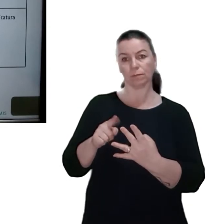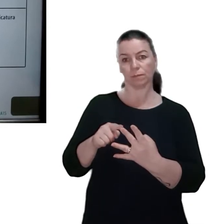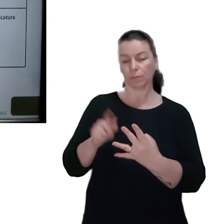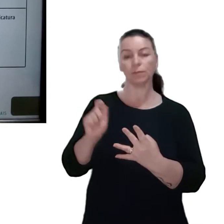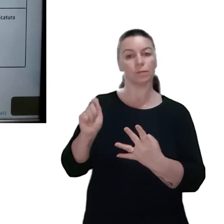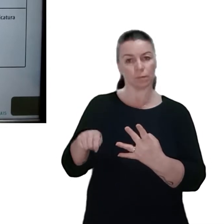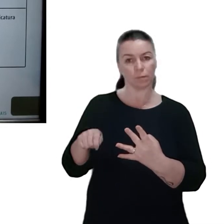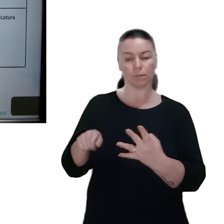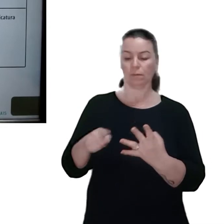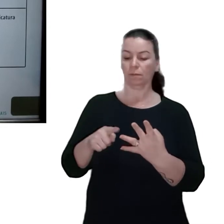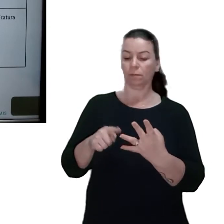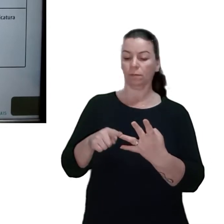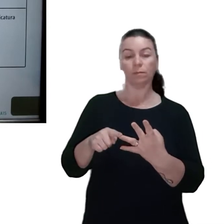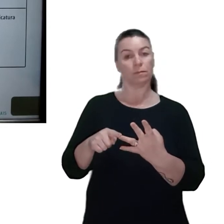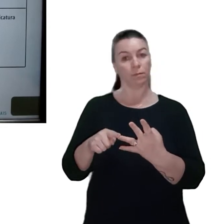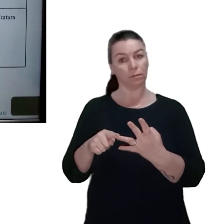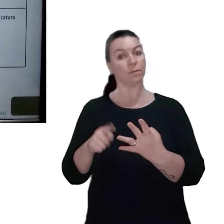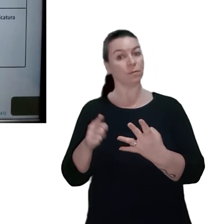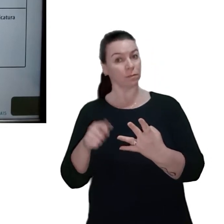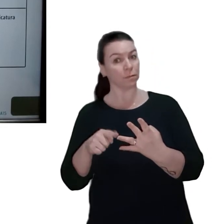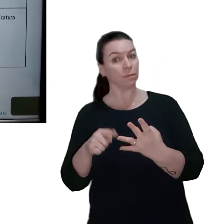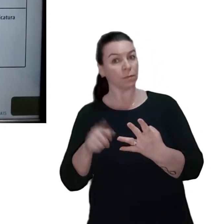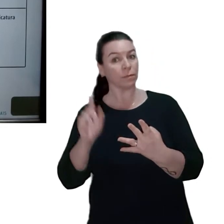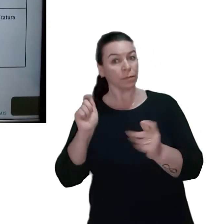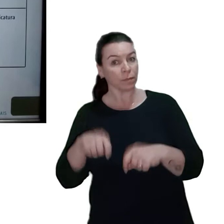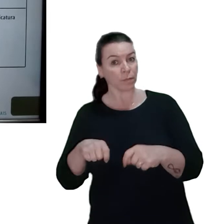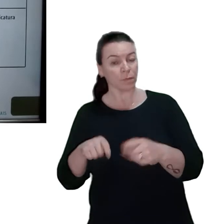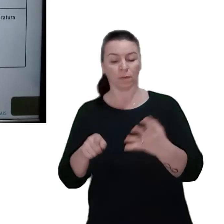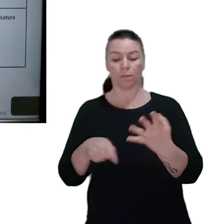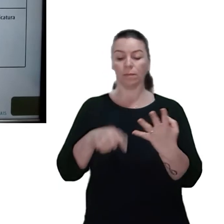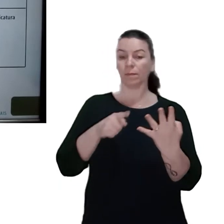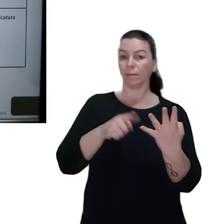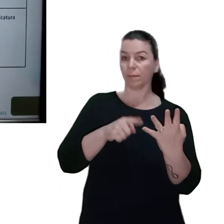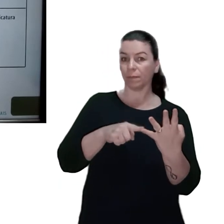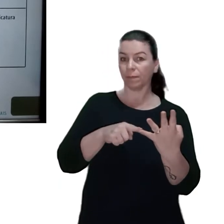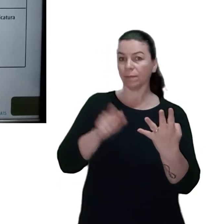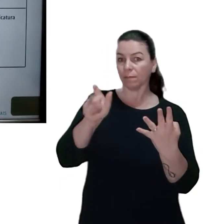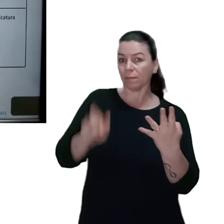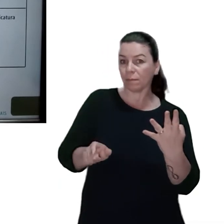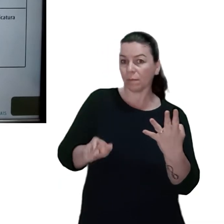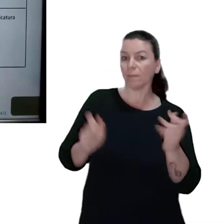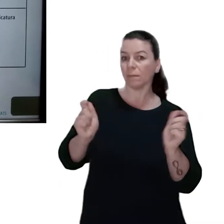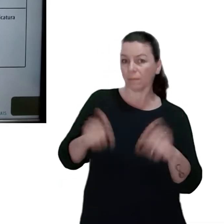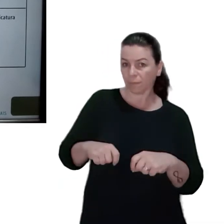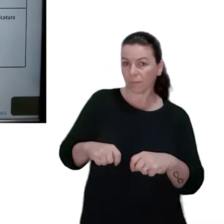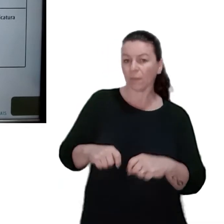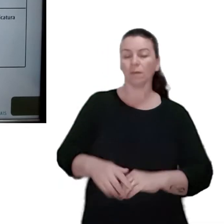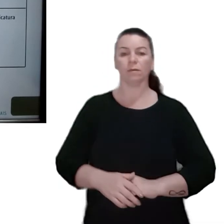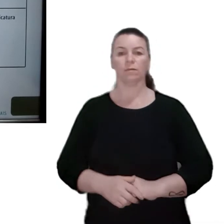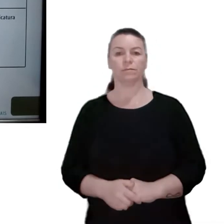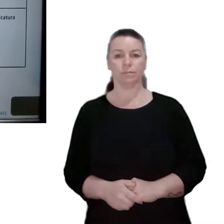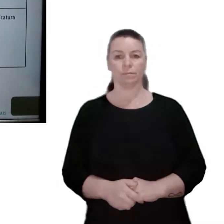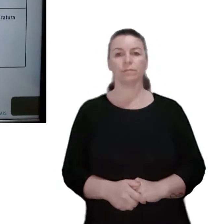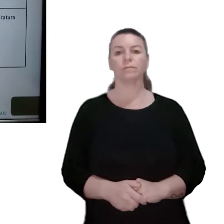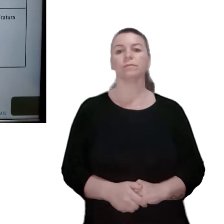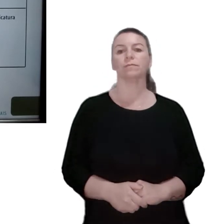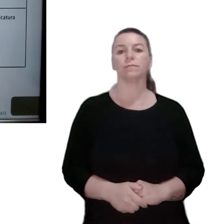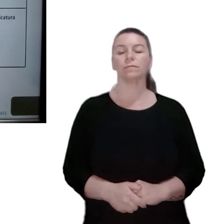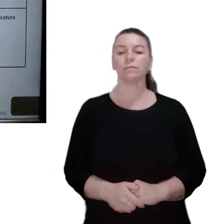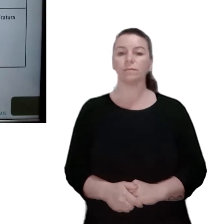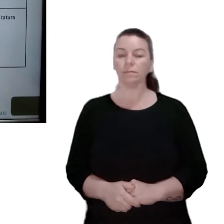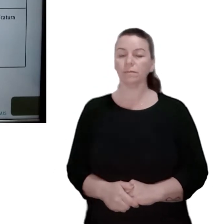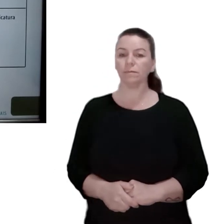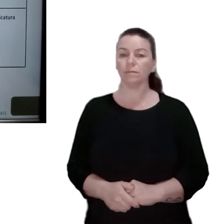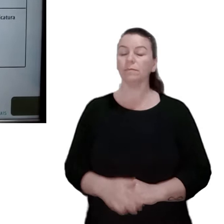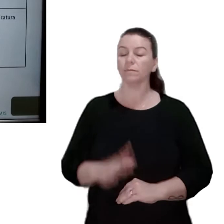a caricatura. Na terceira, consideramos que Carlos fez a caricatura. E na quarta, vamos considerar que Daniela fez a caricatura.